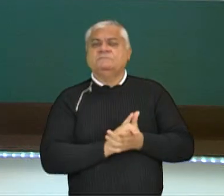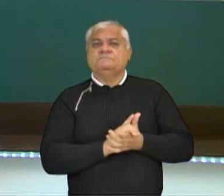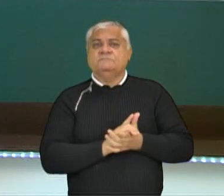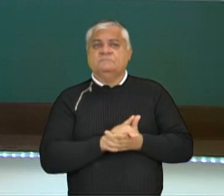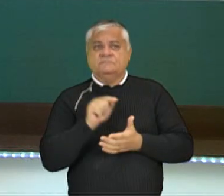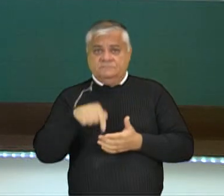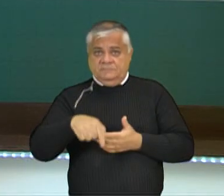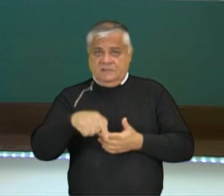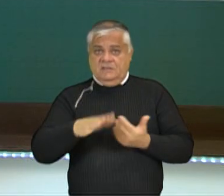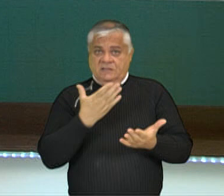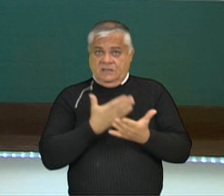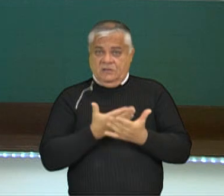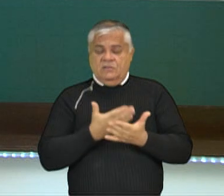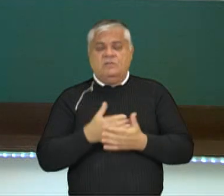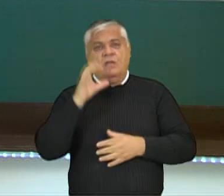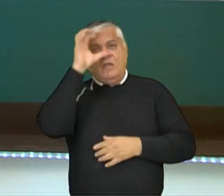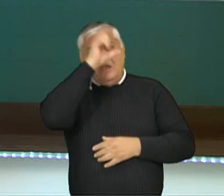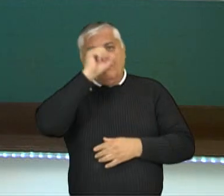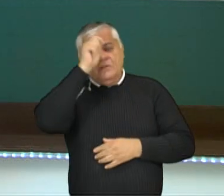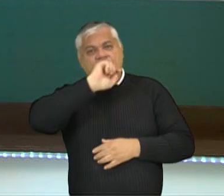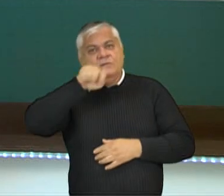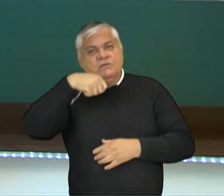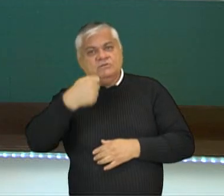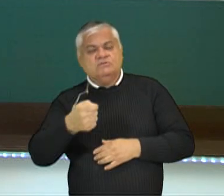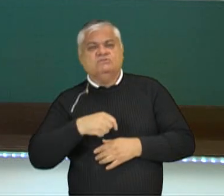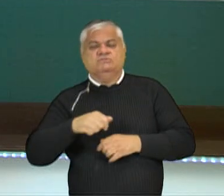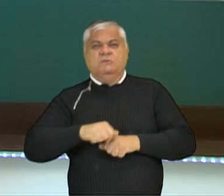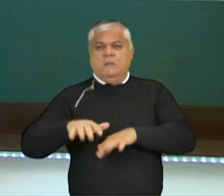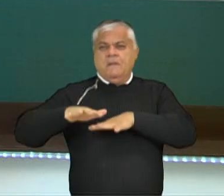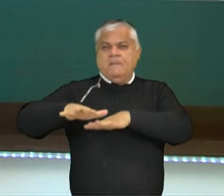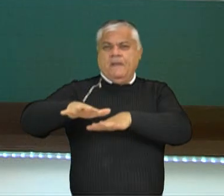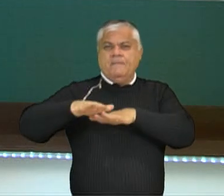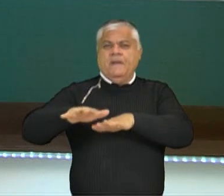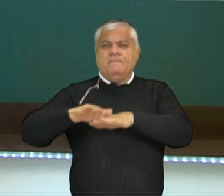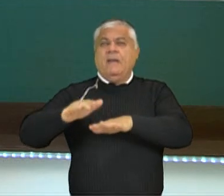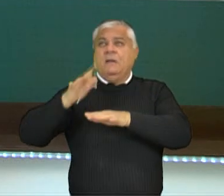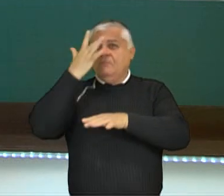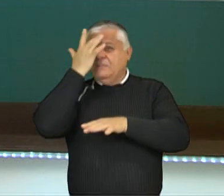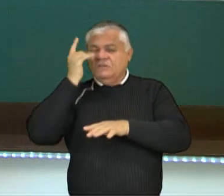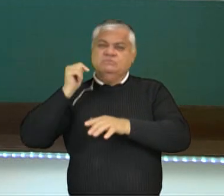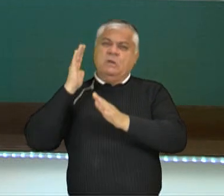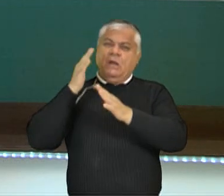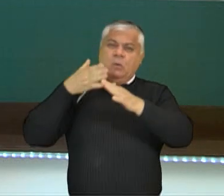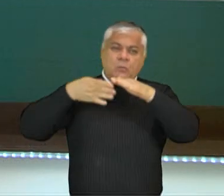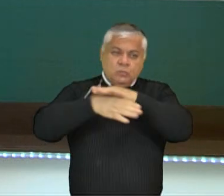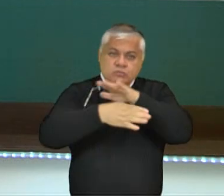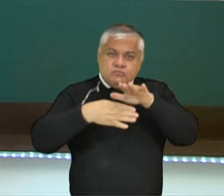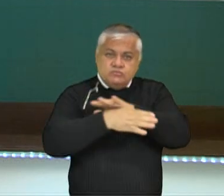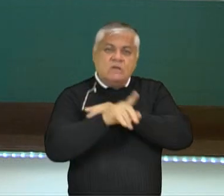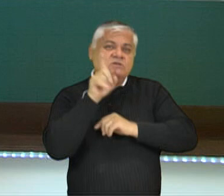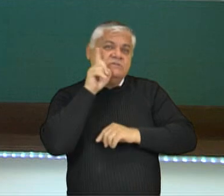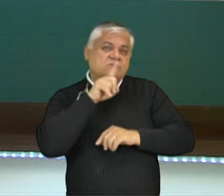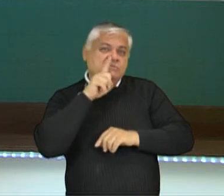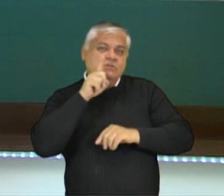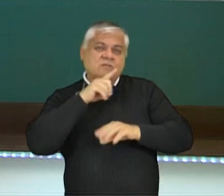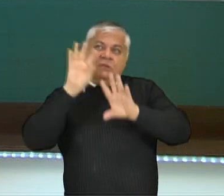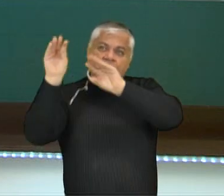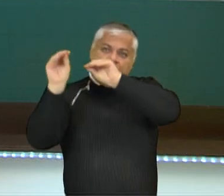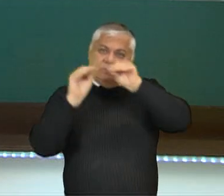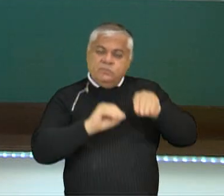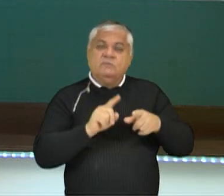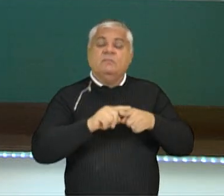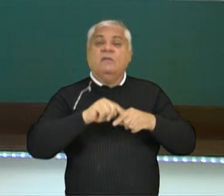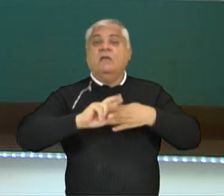Nessa aula, então, estudamos sobre a questão dos movimentos de imigração nos Estados Unidos e suas consequências e